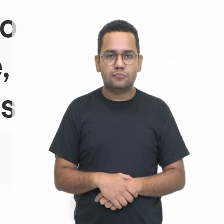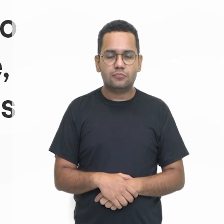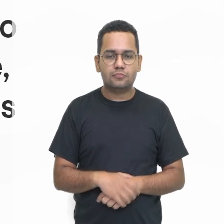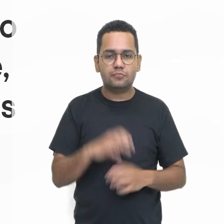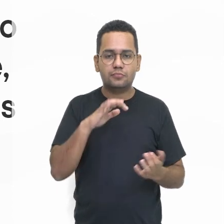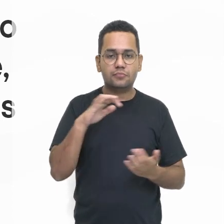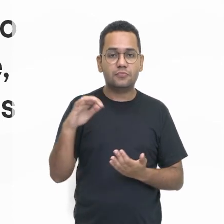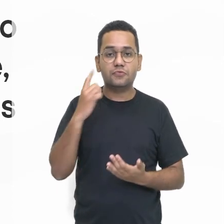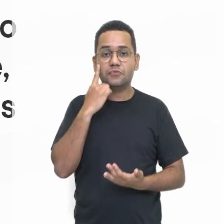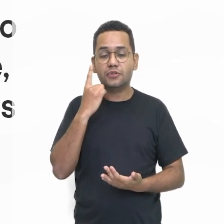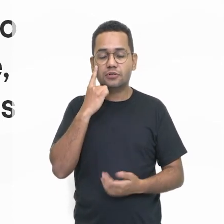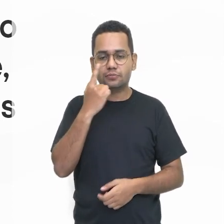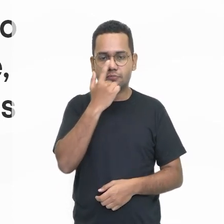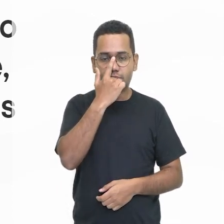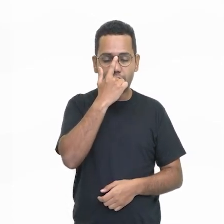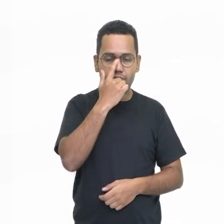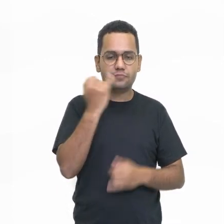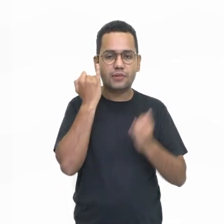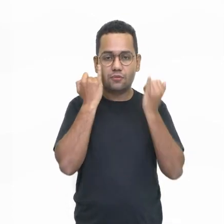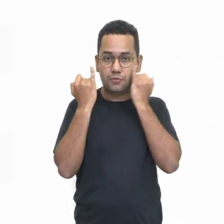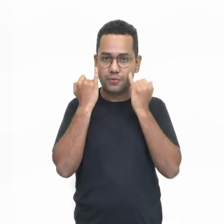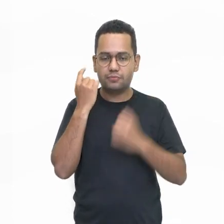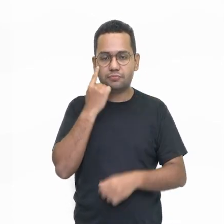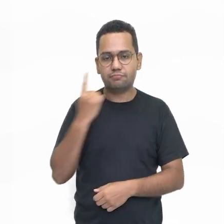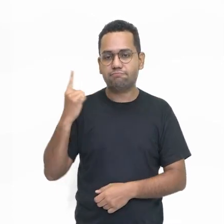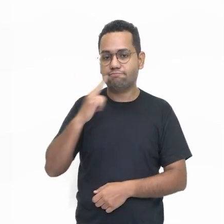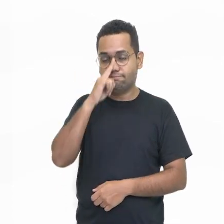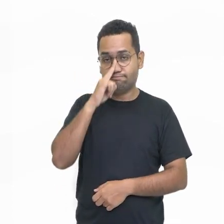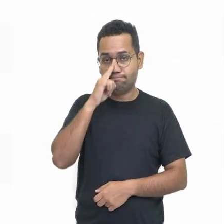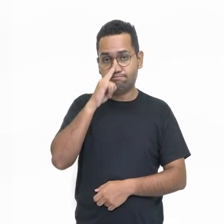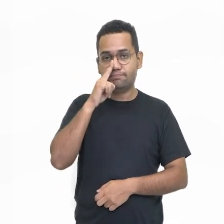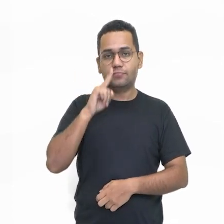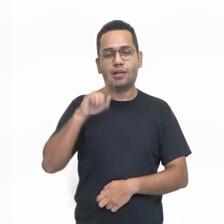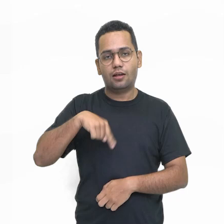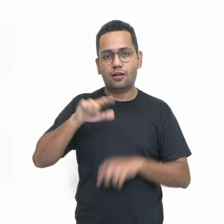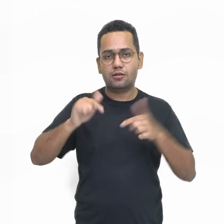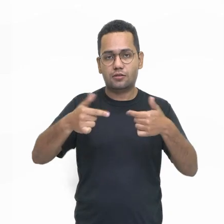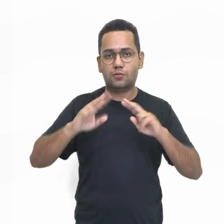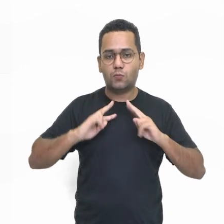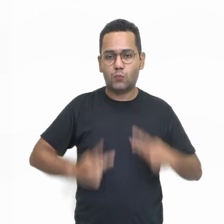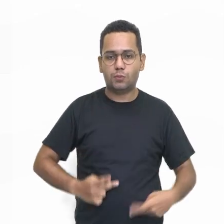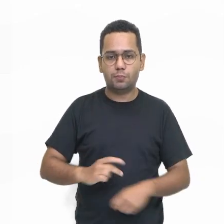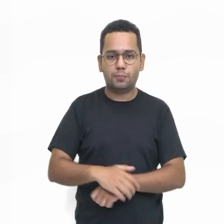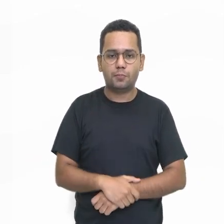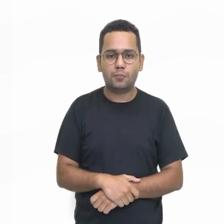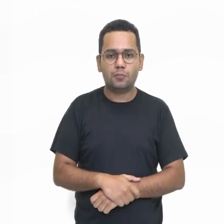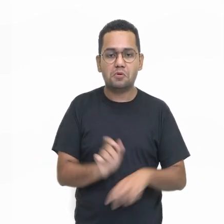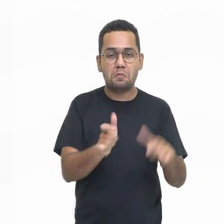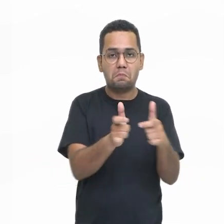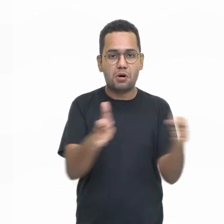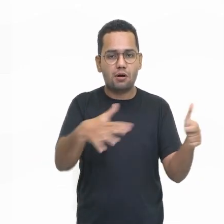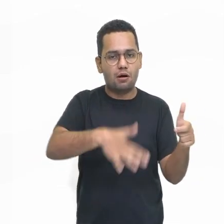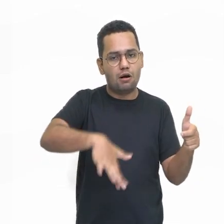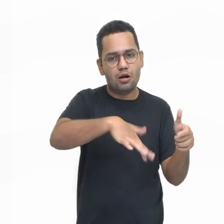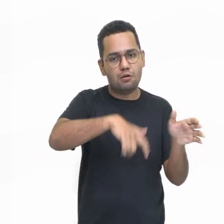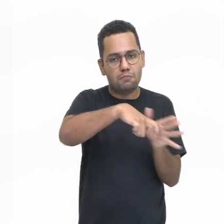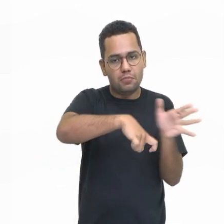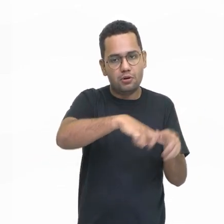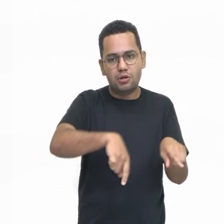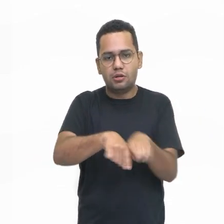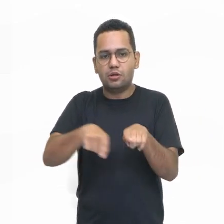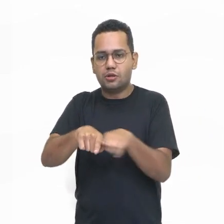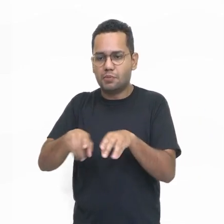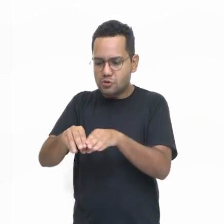uma informação importante, que são a ameaça, né, a ação antrópica, a expansão da agropecuária e a degradação